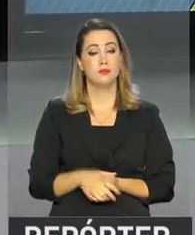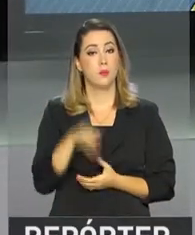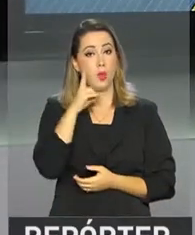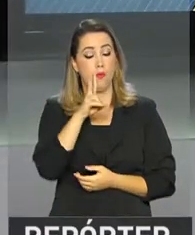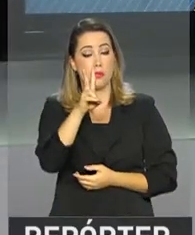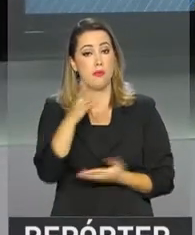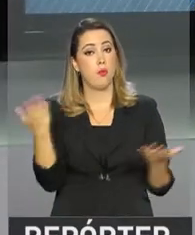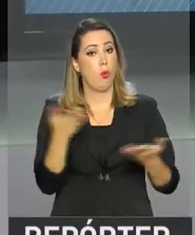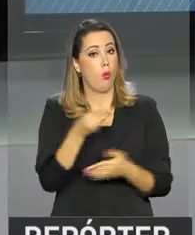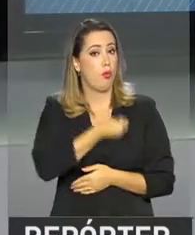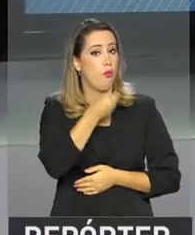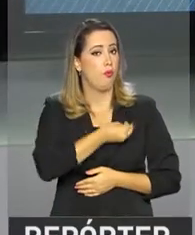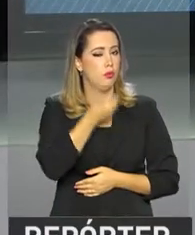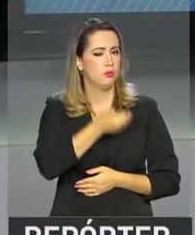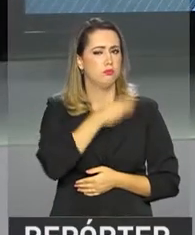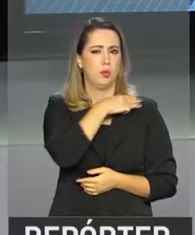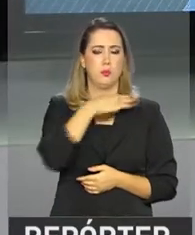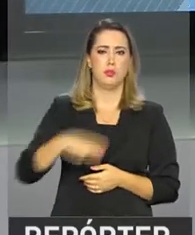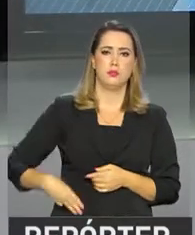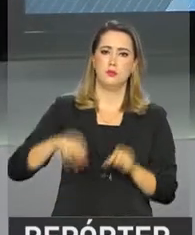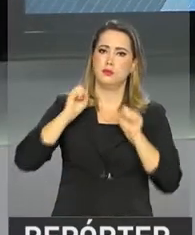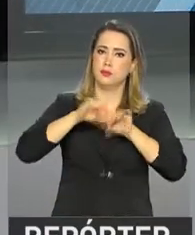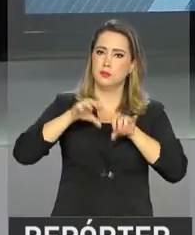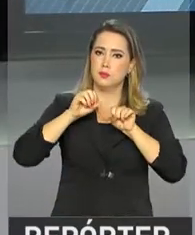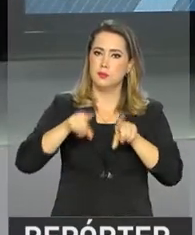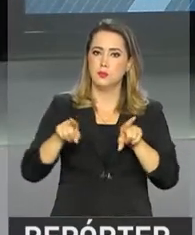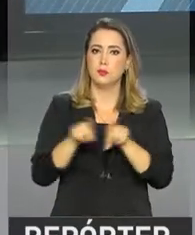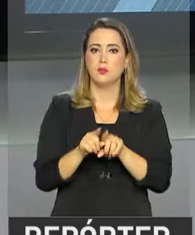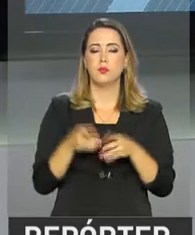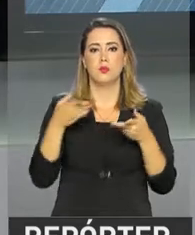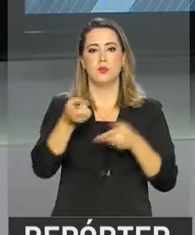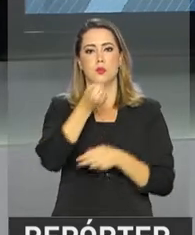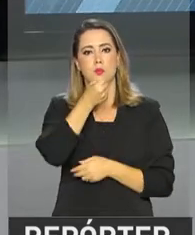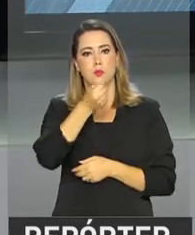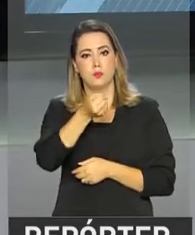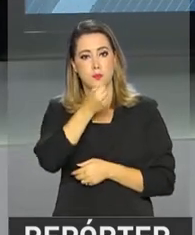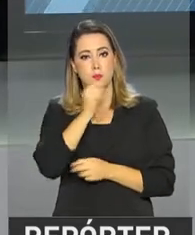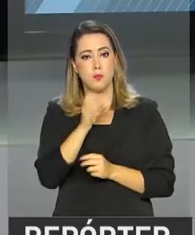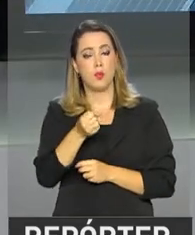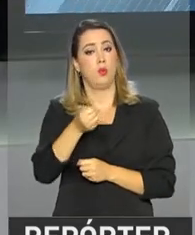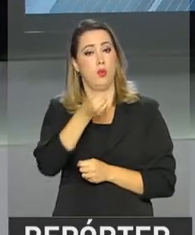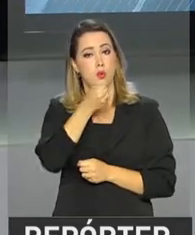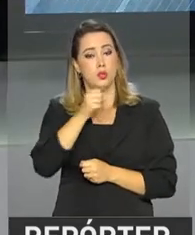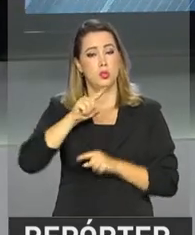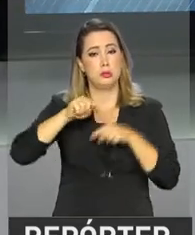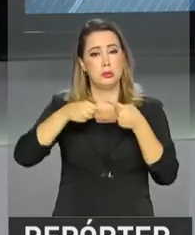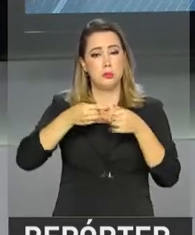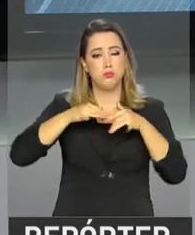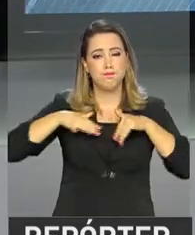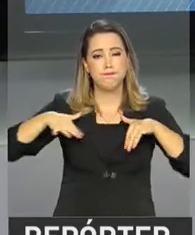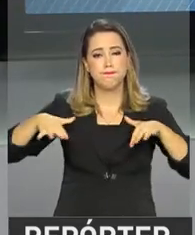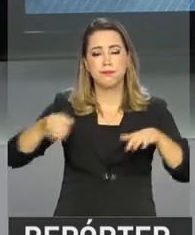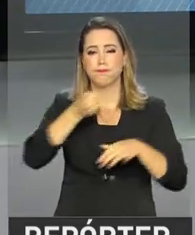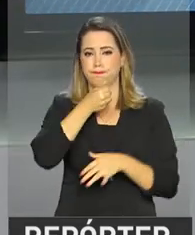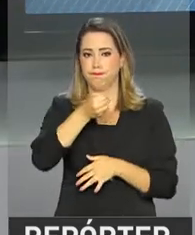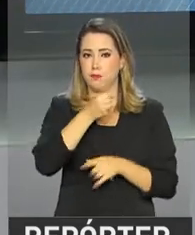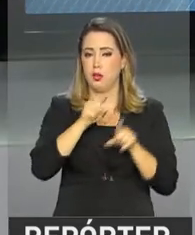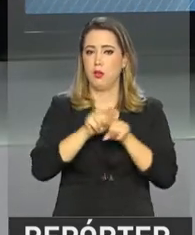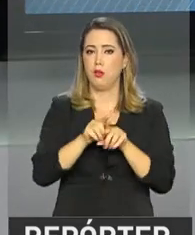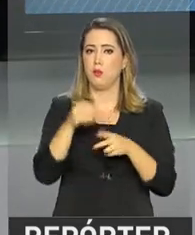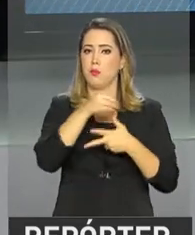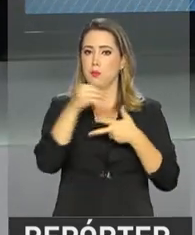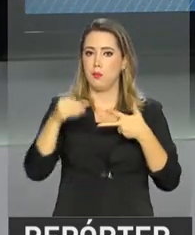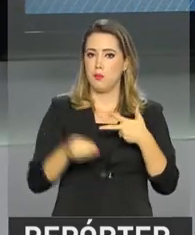Você acompanhou ao vivo a entrevista do ministro da Educação Mendonça Filho aos jornalistas após coletiva de imprensa sobre o